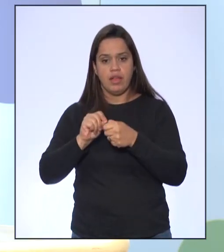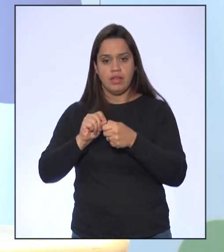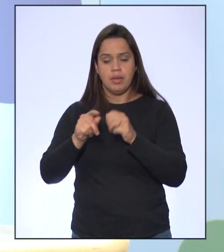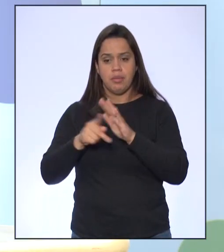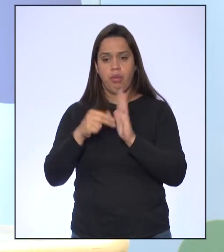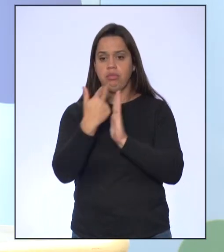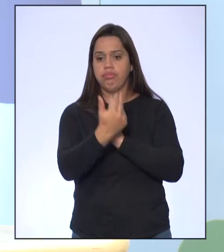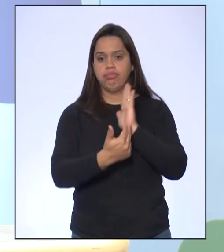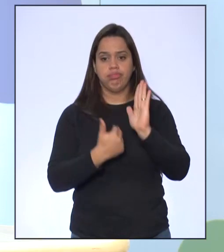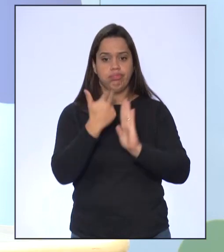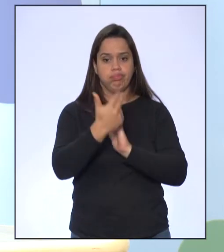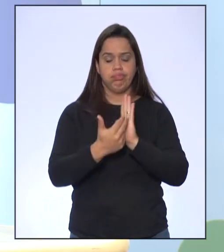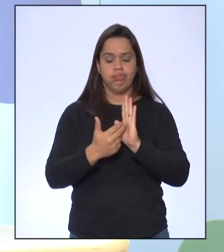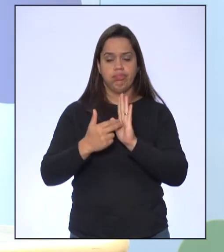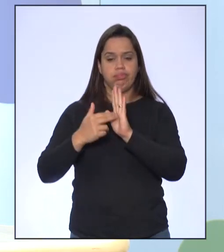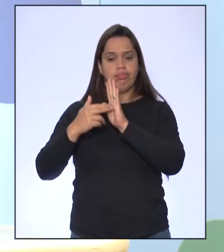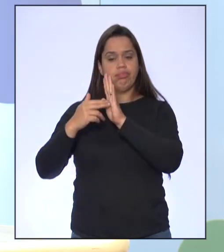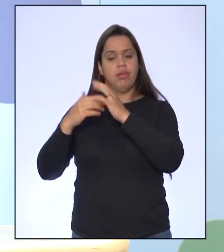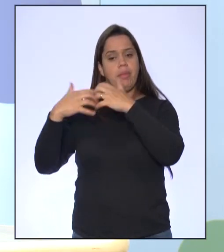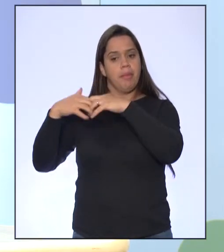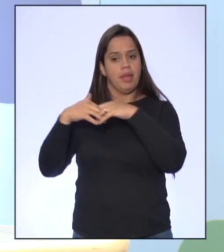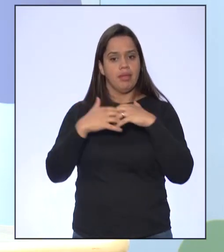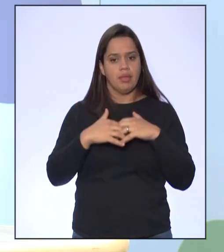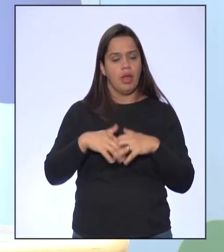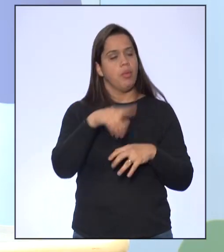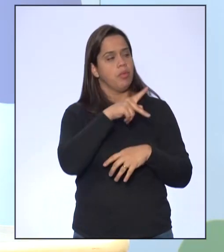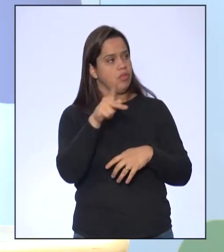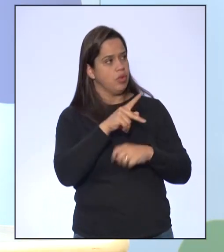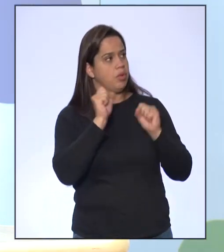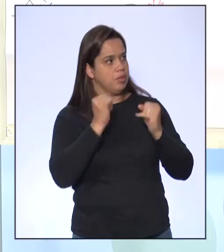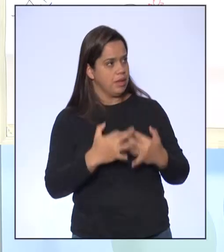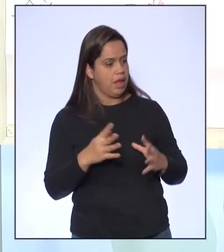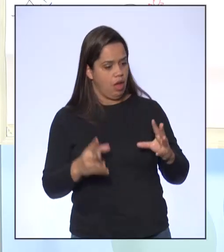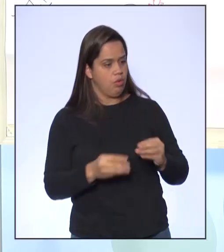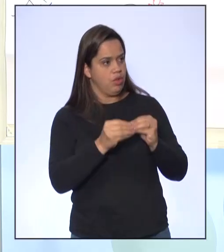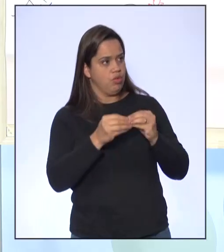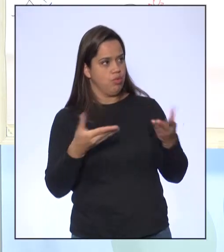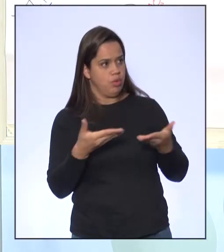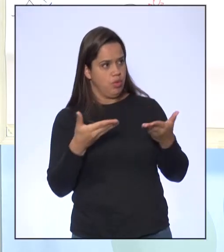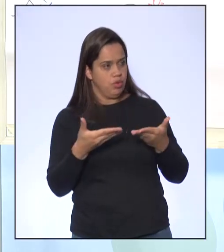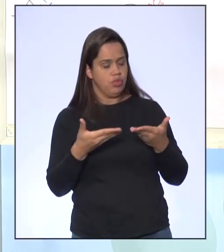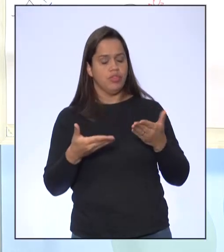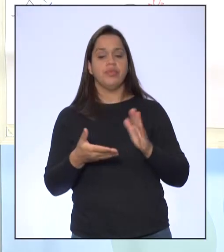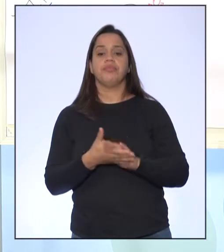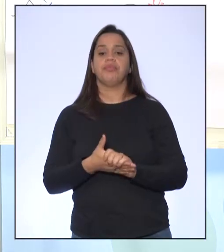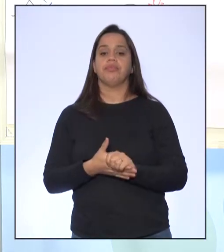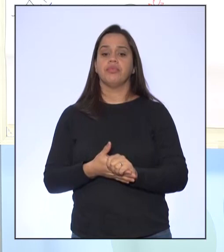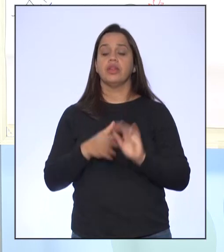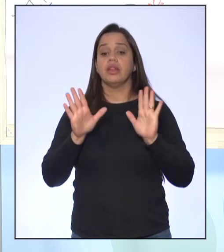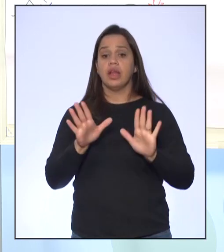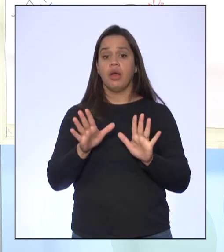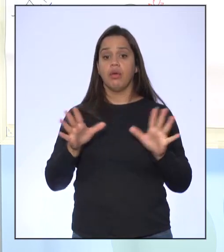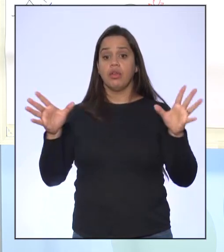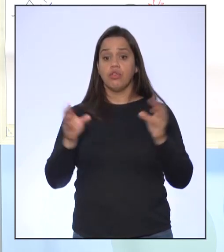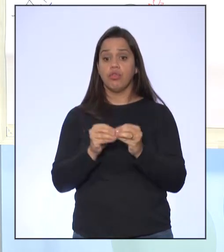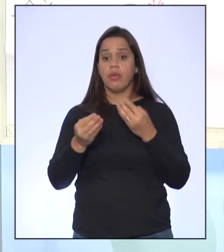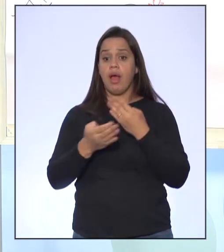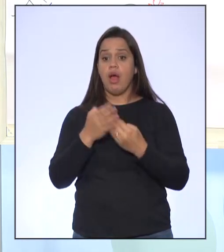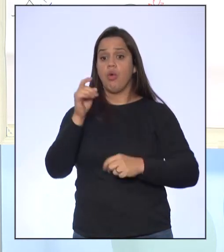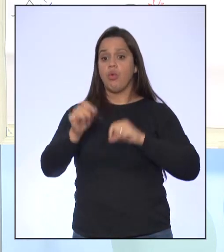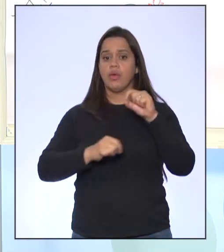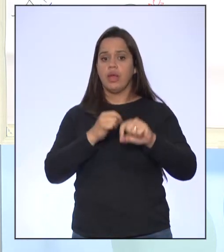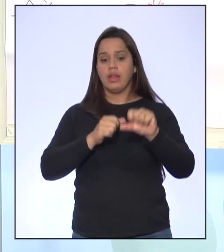lá? O que seria essa aula? Professora, pode falar o resumo dessa aula? Posso. Gente, o resumo dessa aula é o quê?